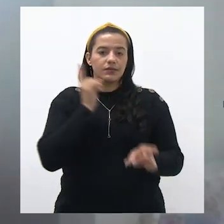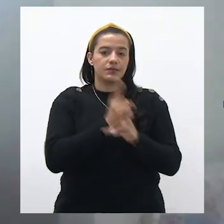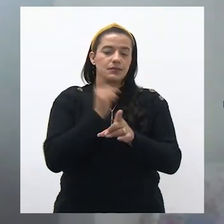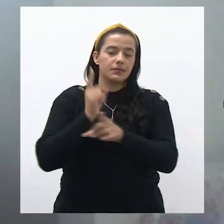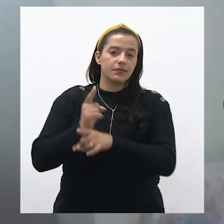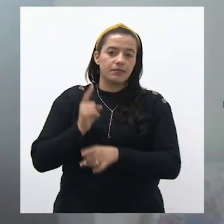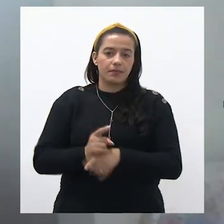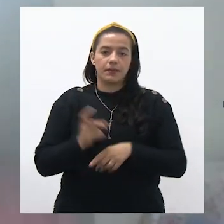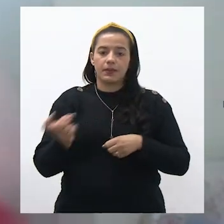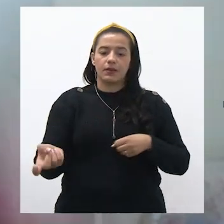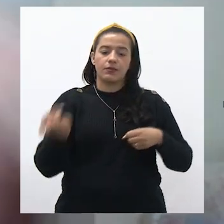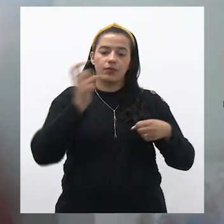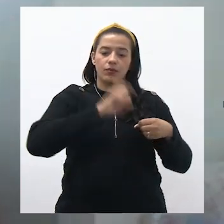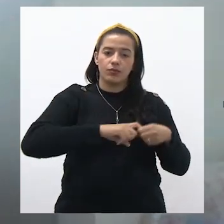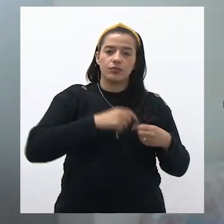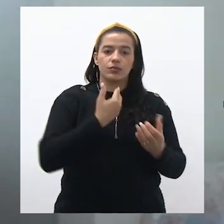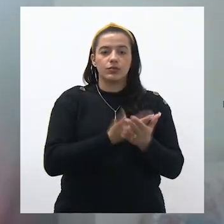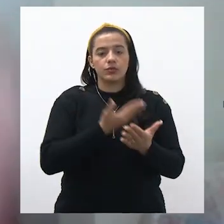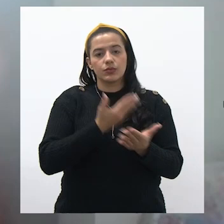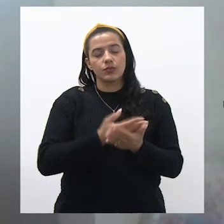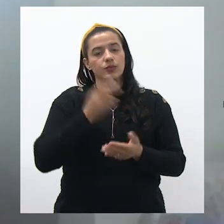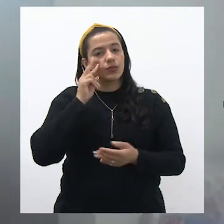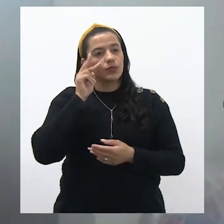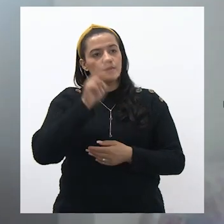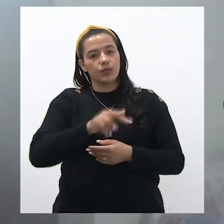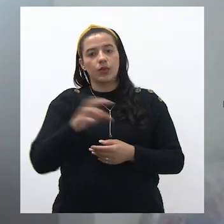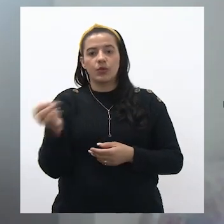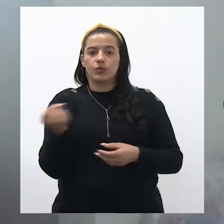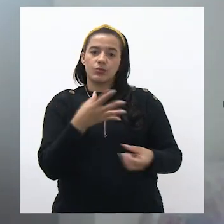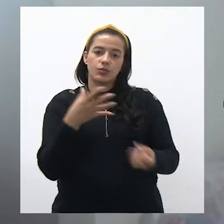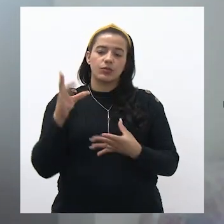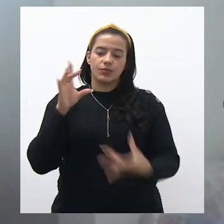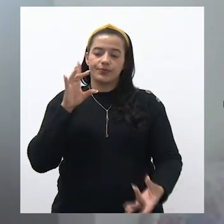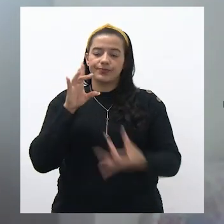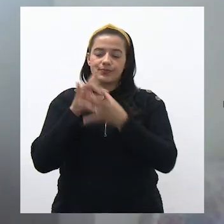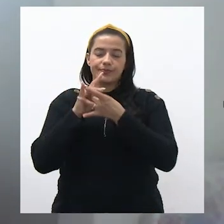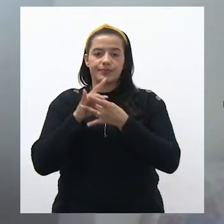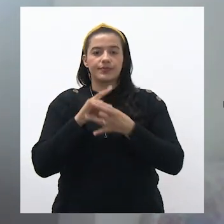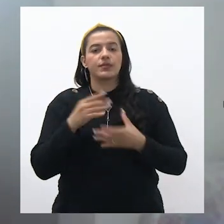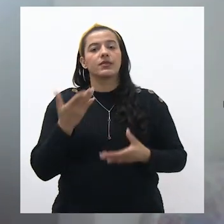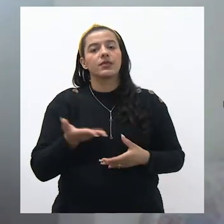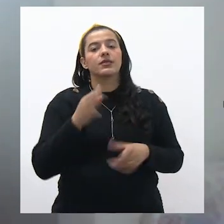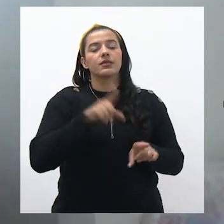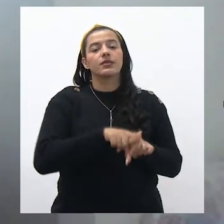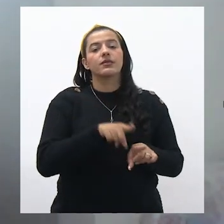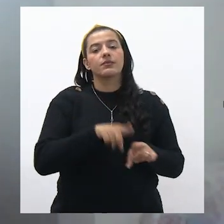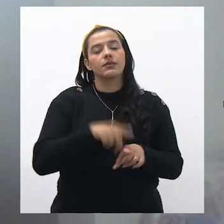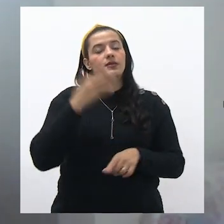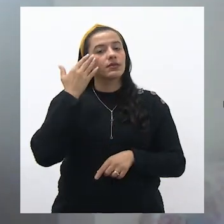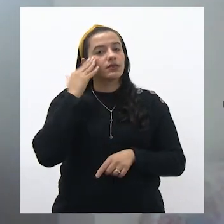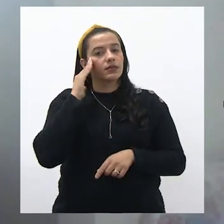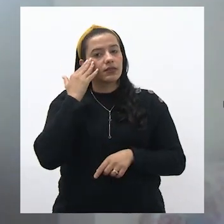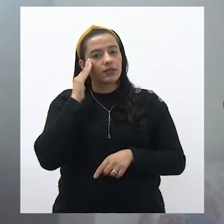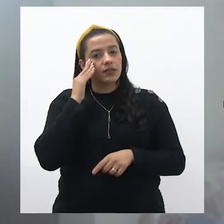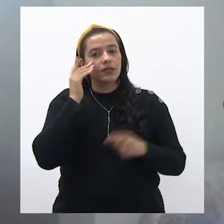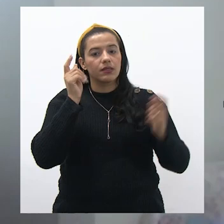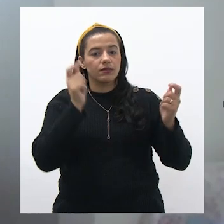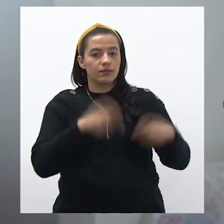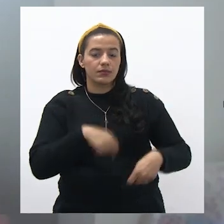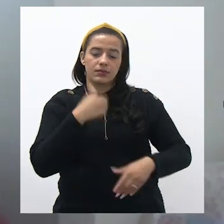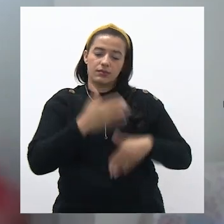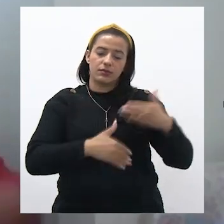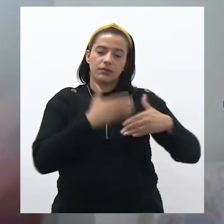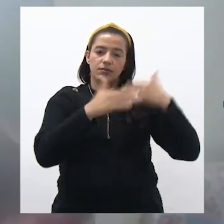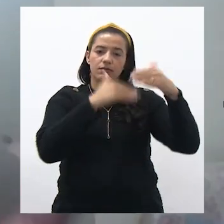gente retomar, olhar novamente e ir fazendo essas conexões. E entendendo que essas competências, elas podem ser